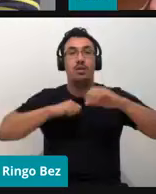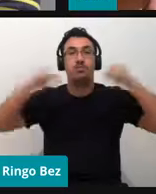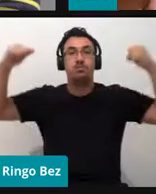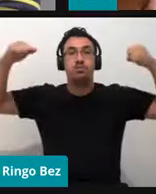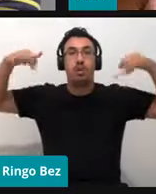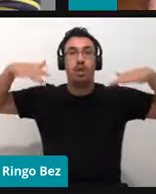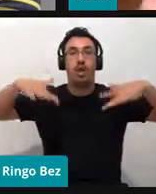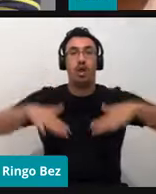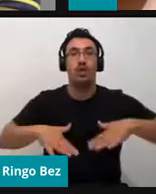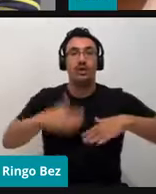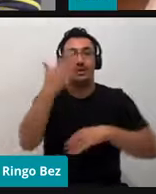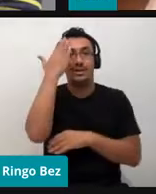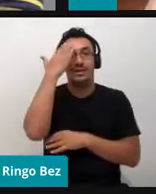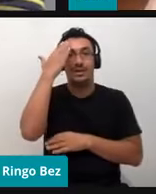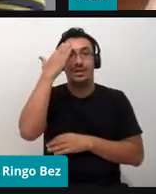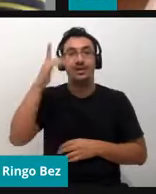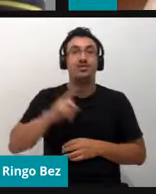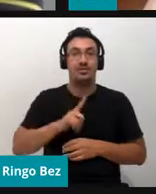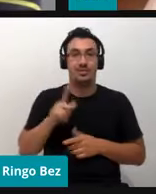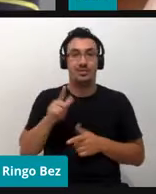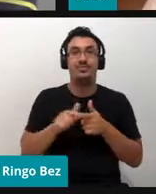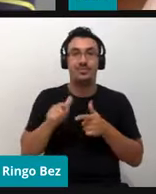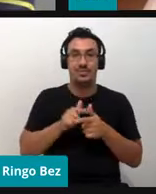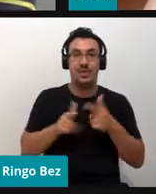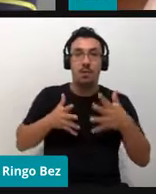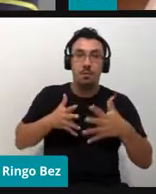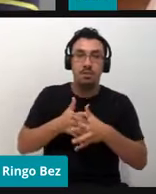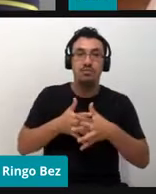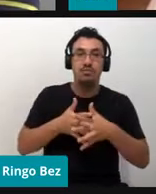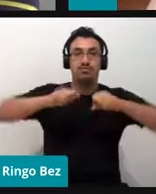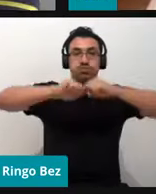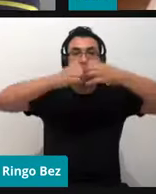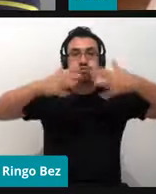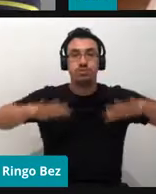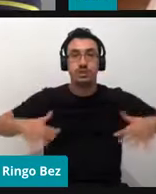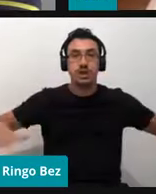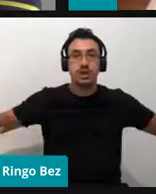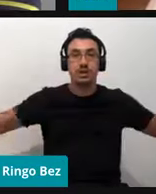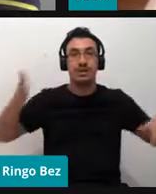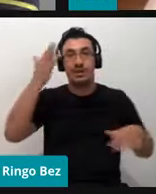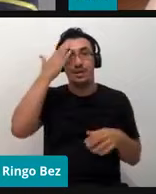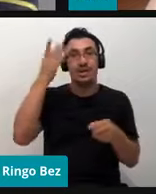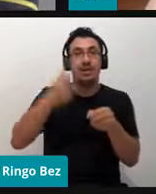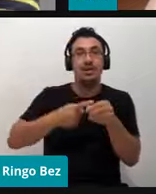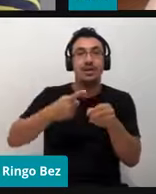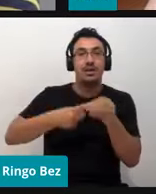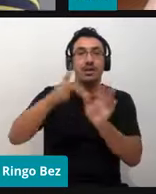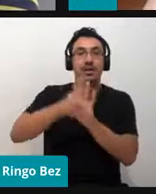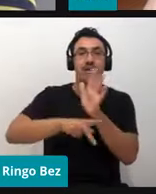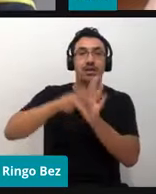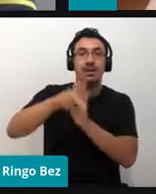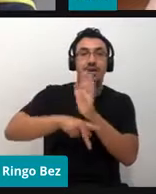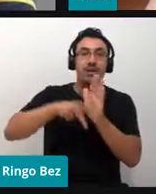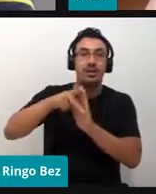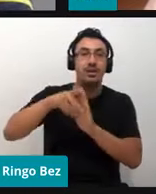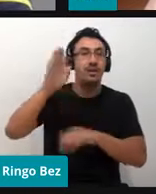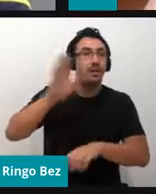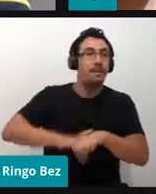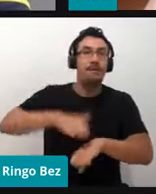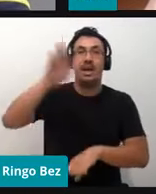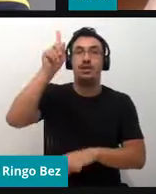os deslizamentos romperam as barragens. E aí nós tivemos, por exemplo, uma cidade como Paranaguá, que ficou mais de um